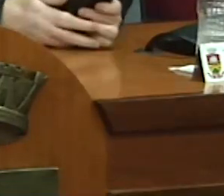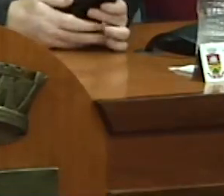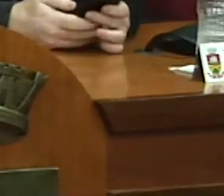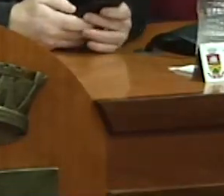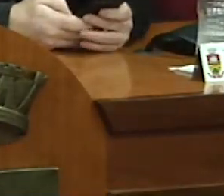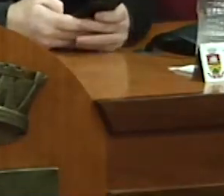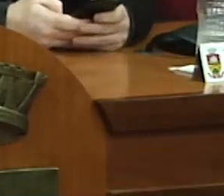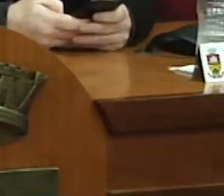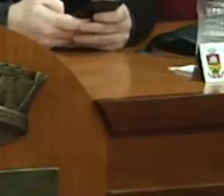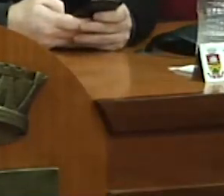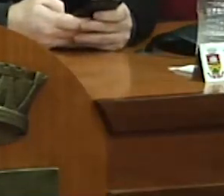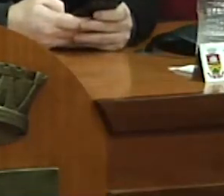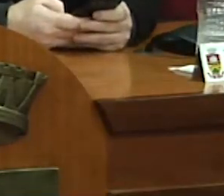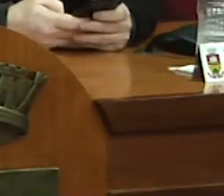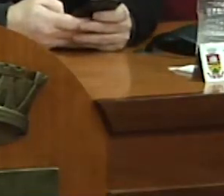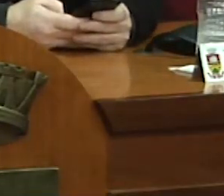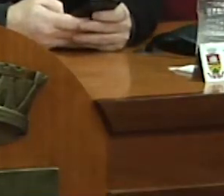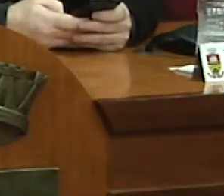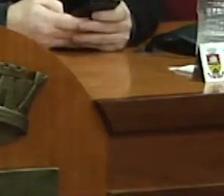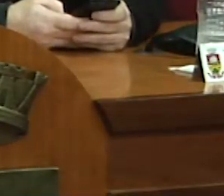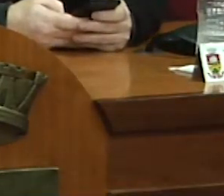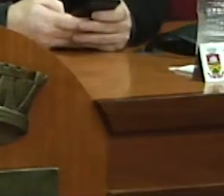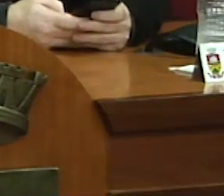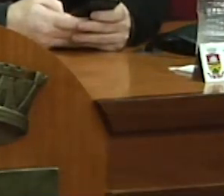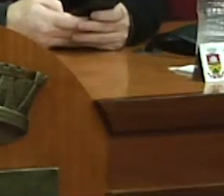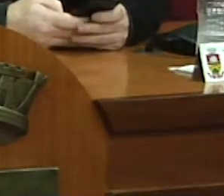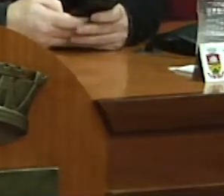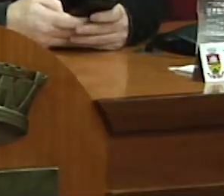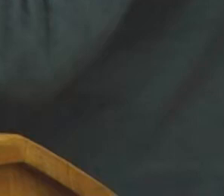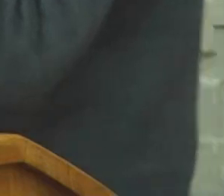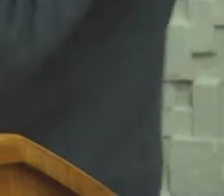com a palavra o nobre vereador Rafael Ayub